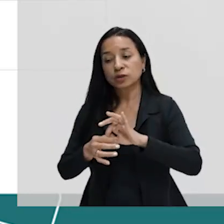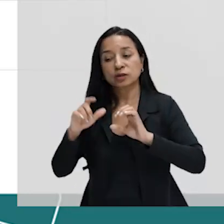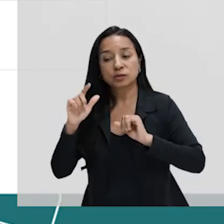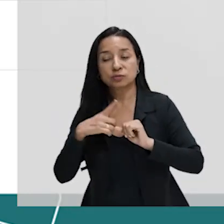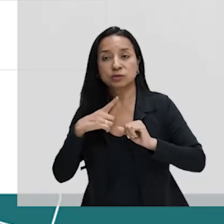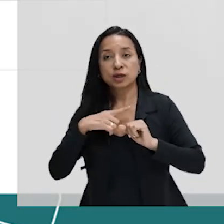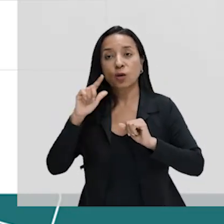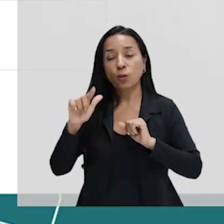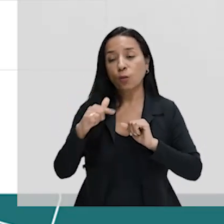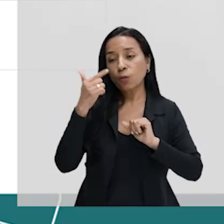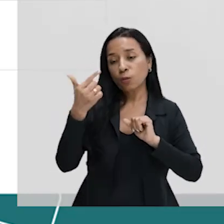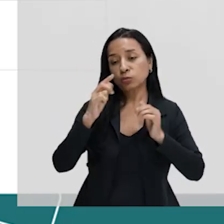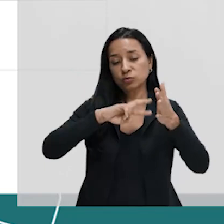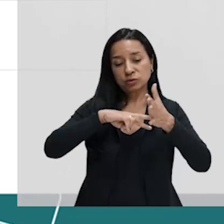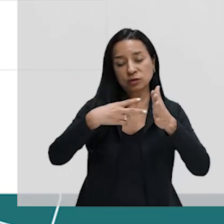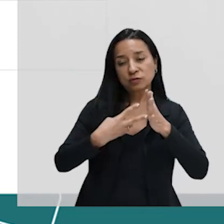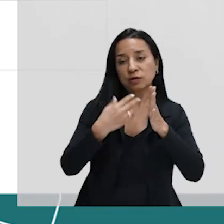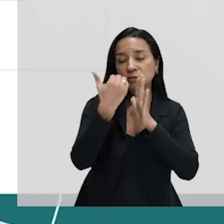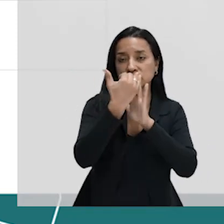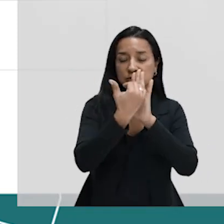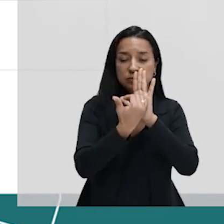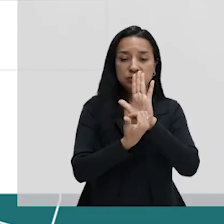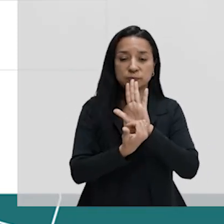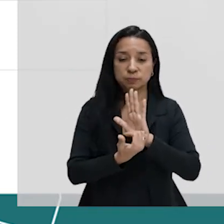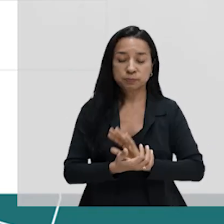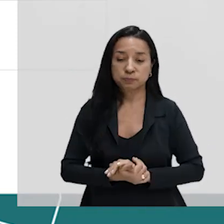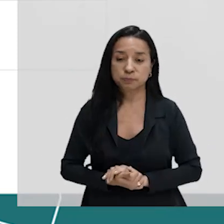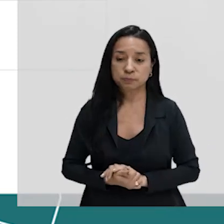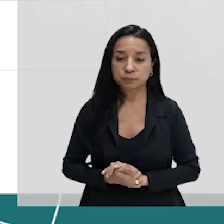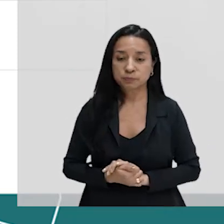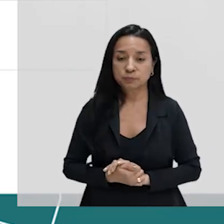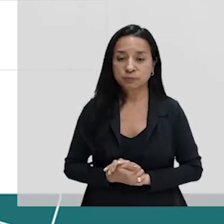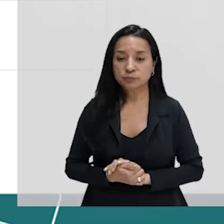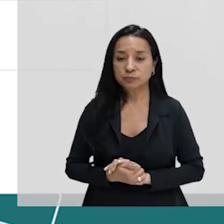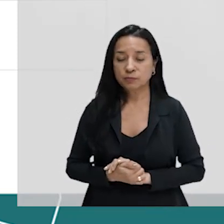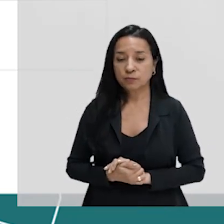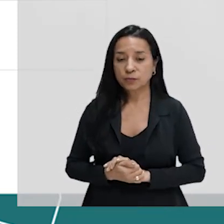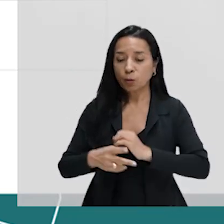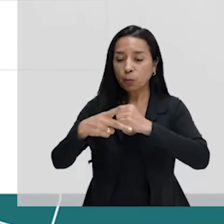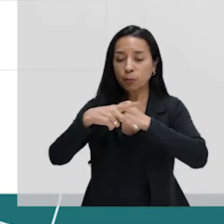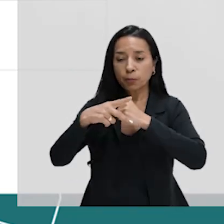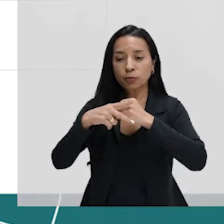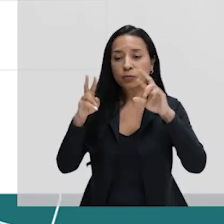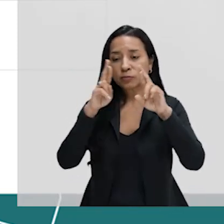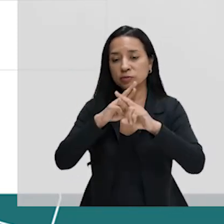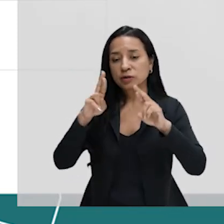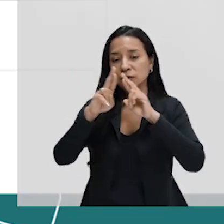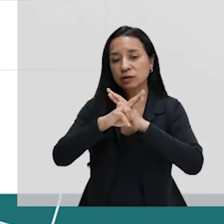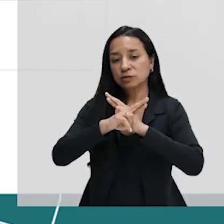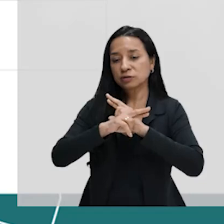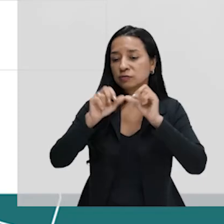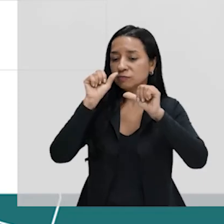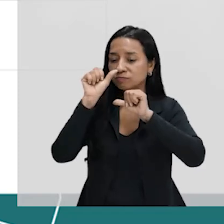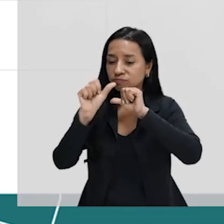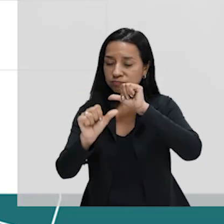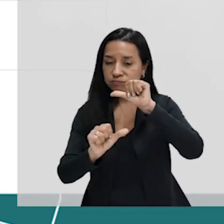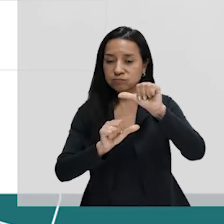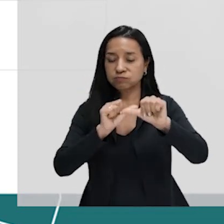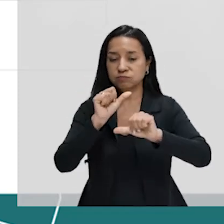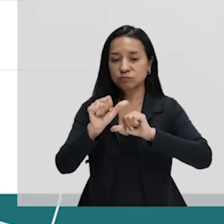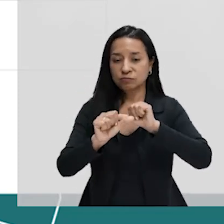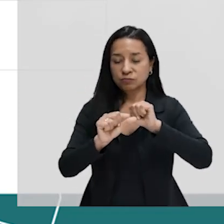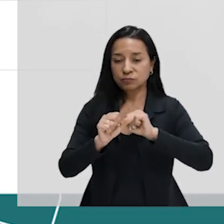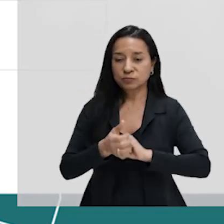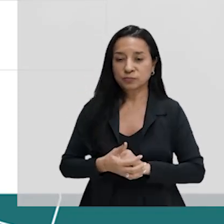outra classificação, né? Então, quais são os pronomes relativos variáveis? O qual, a qual,